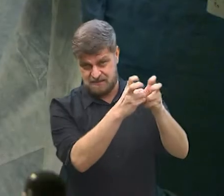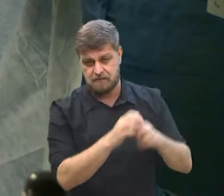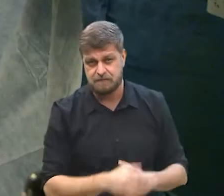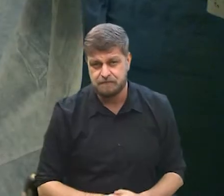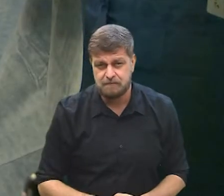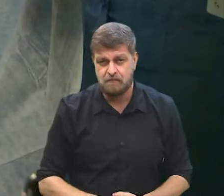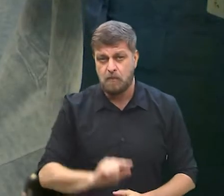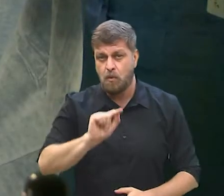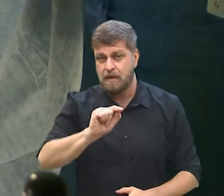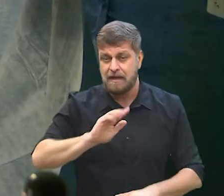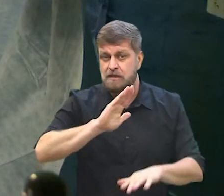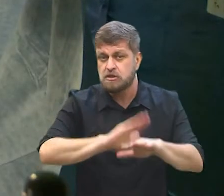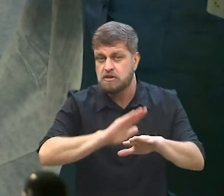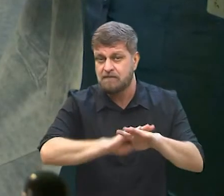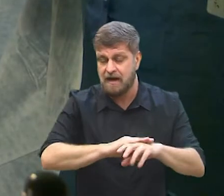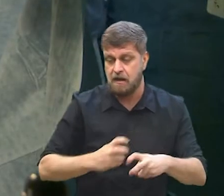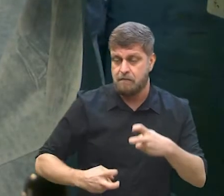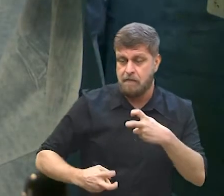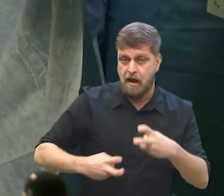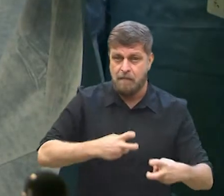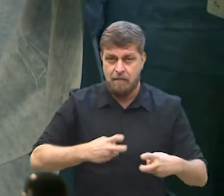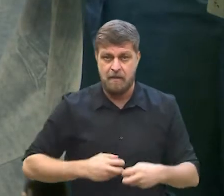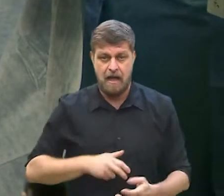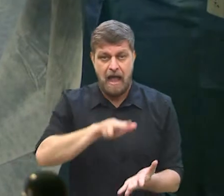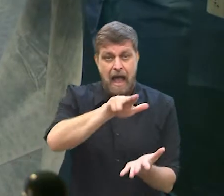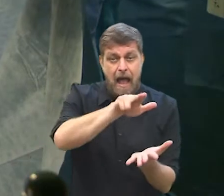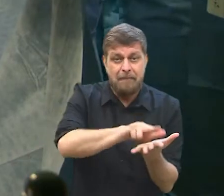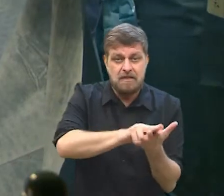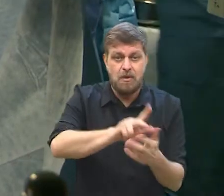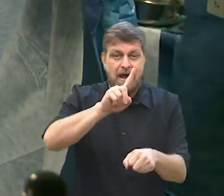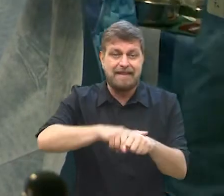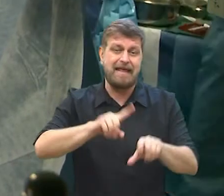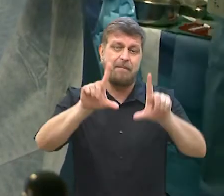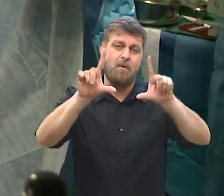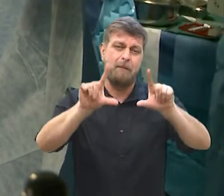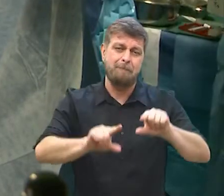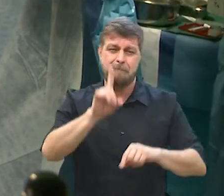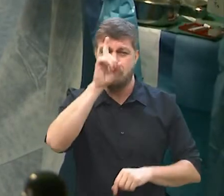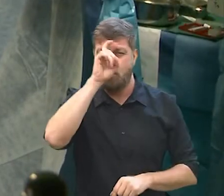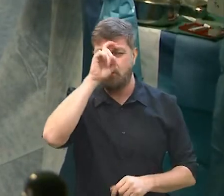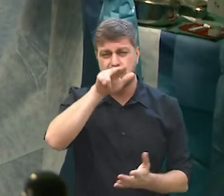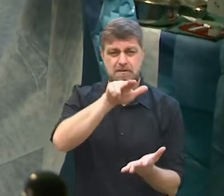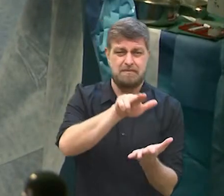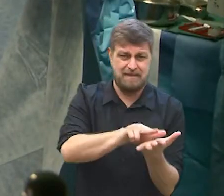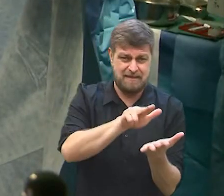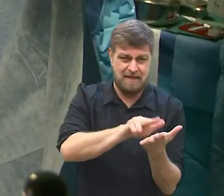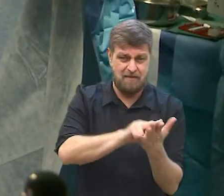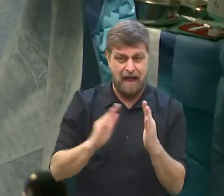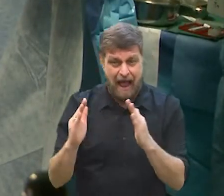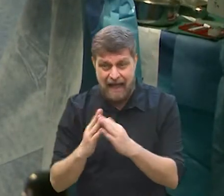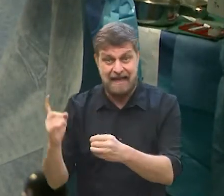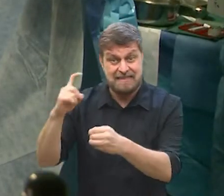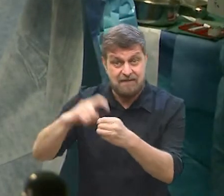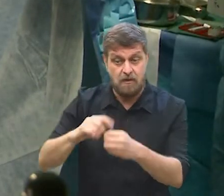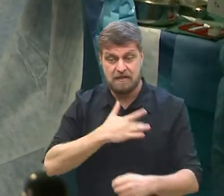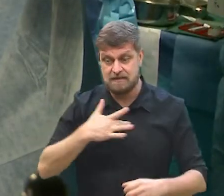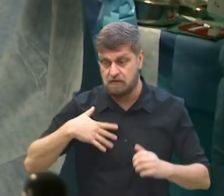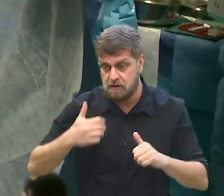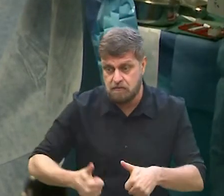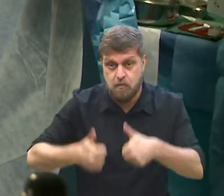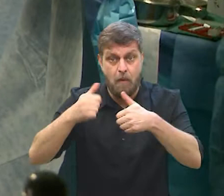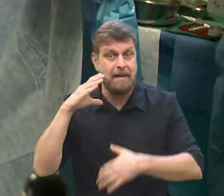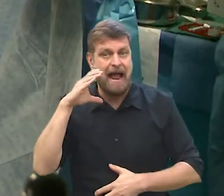o que a gente traz com a robótica? O paciente fica menos tempo no hospital, ele fica menos tempo exposto e ele se recupera mais rápido. Então,